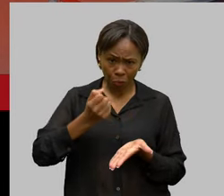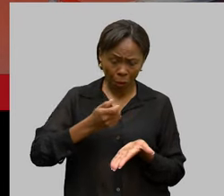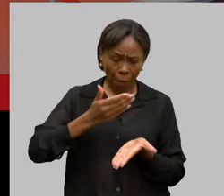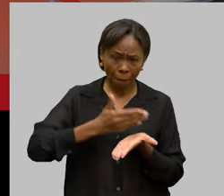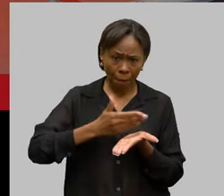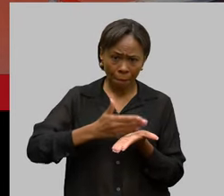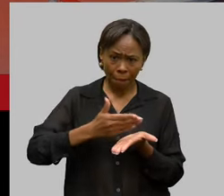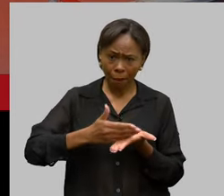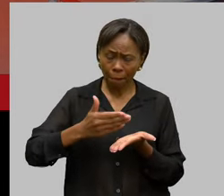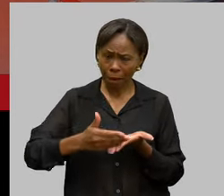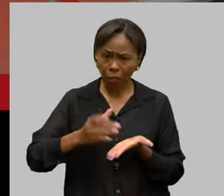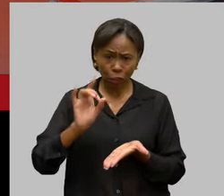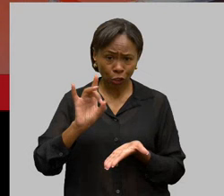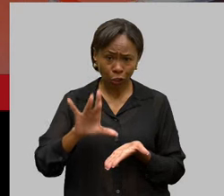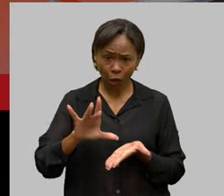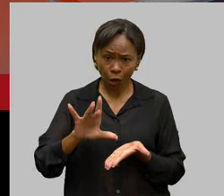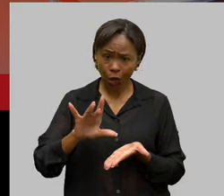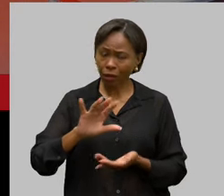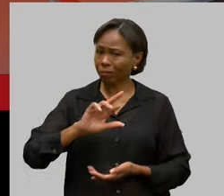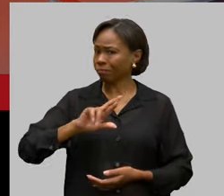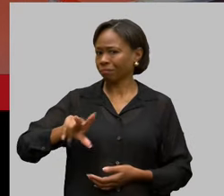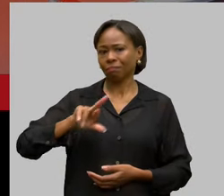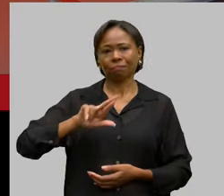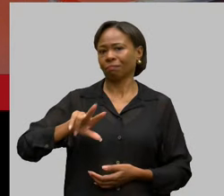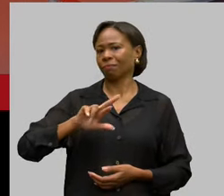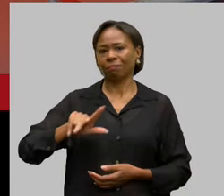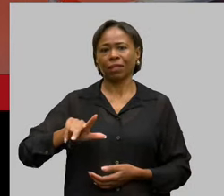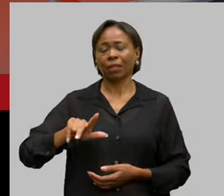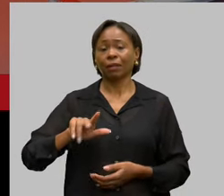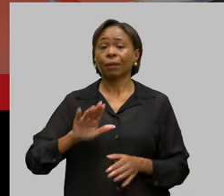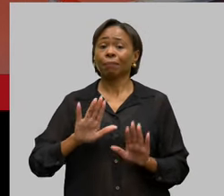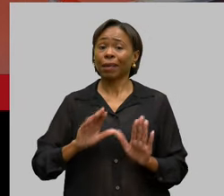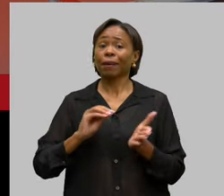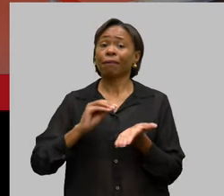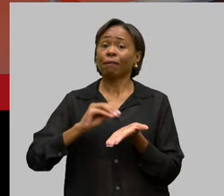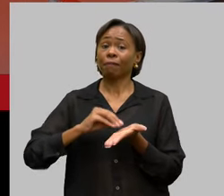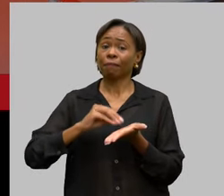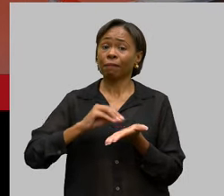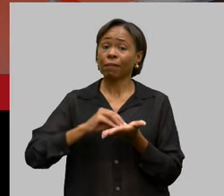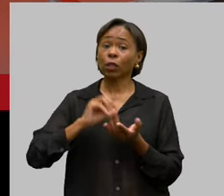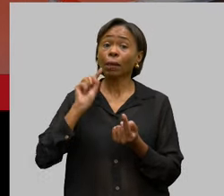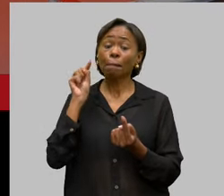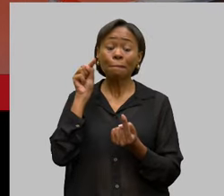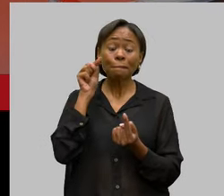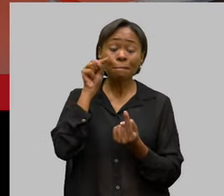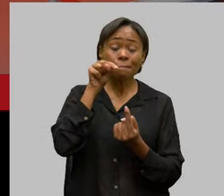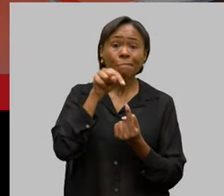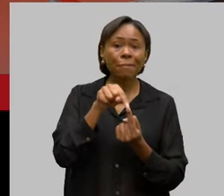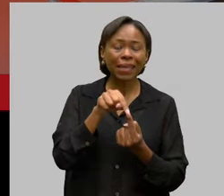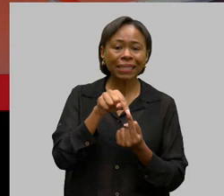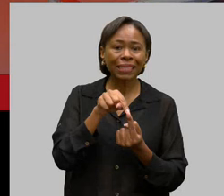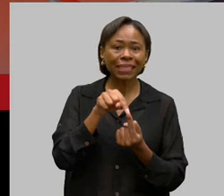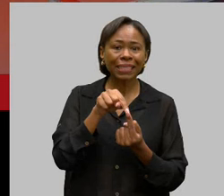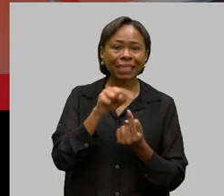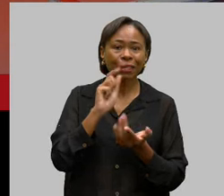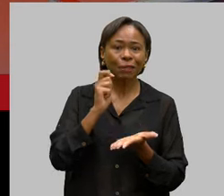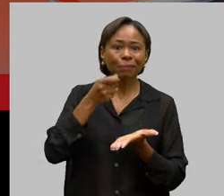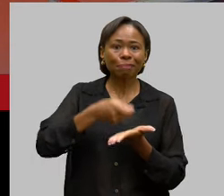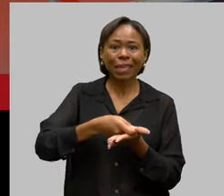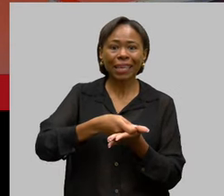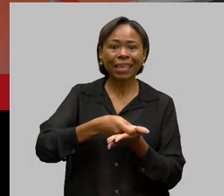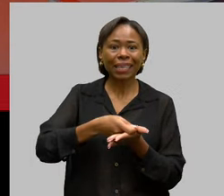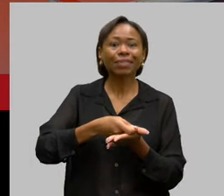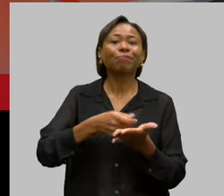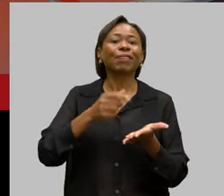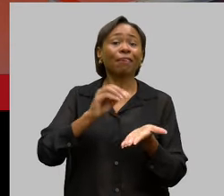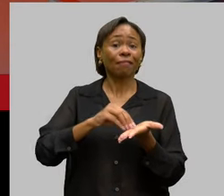a a nossa reserva a o não batimento de meta Arial ela também é um complicador porque a gente